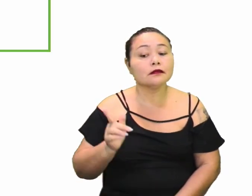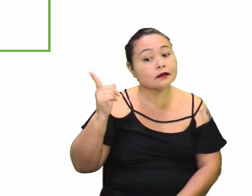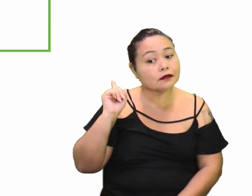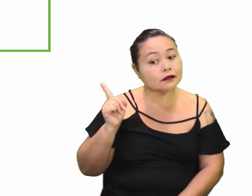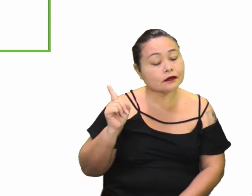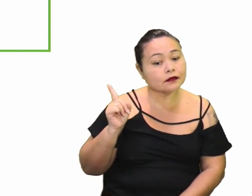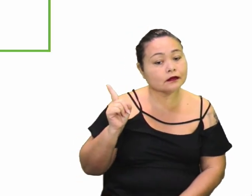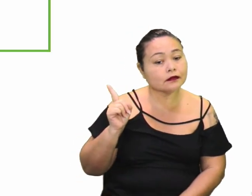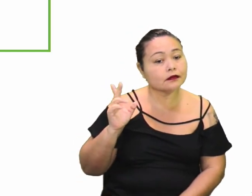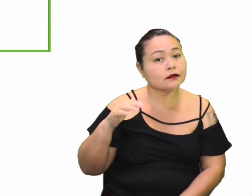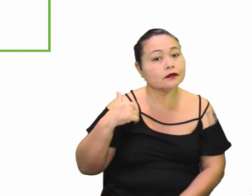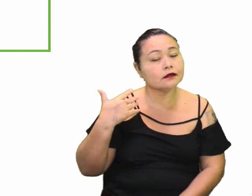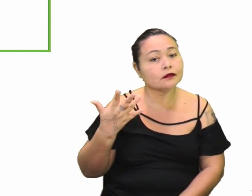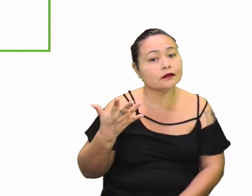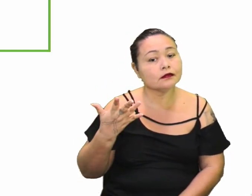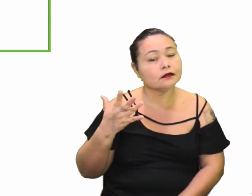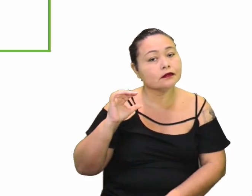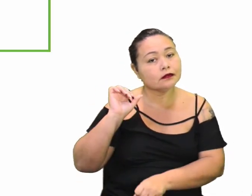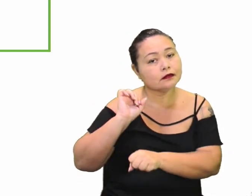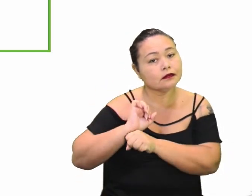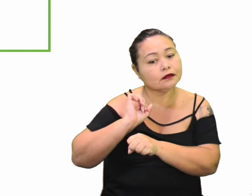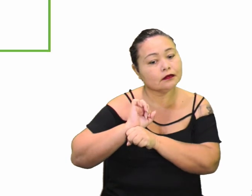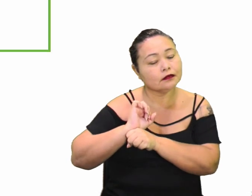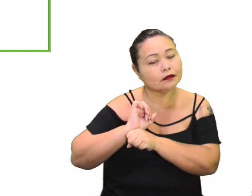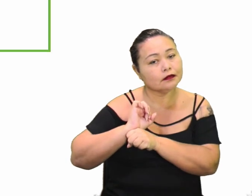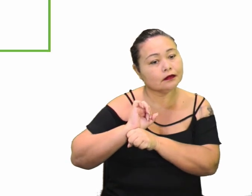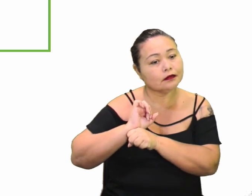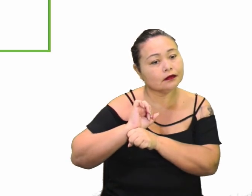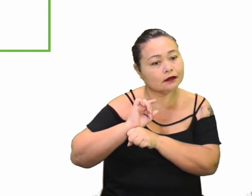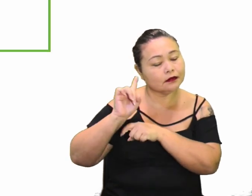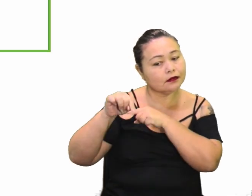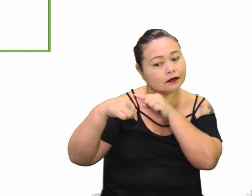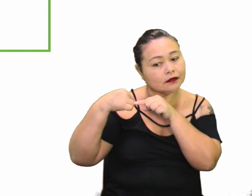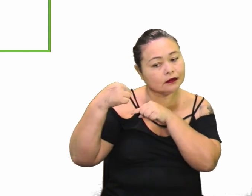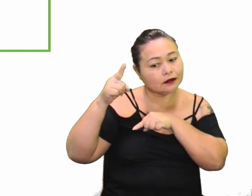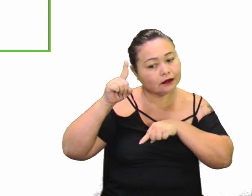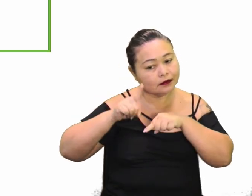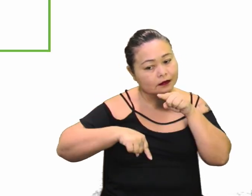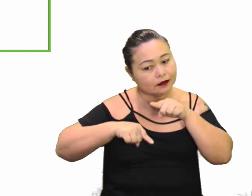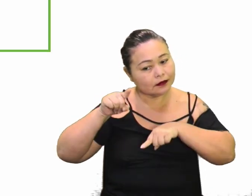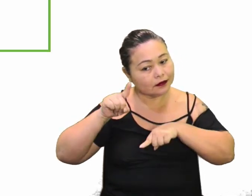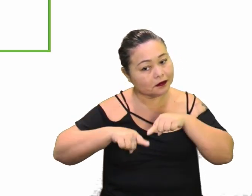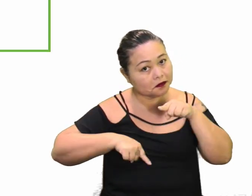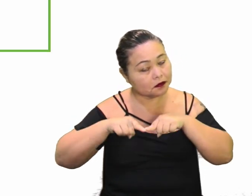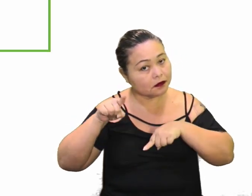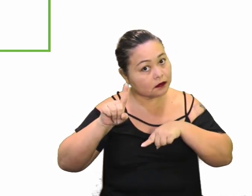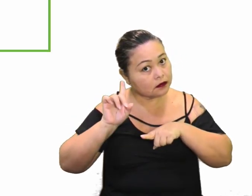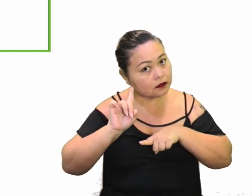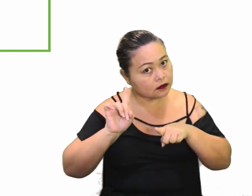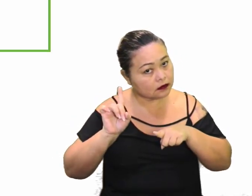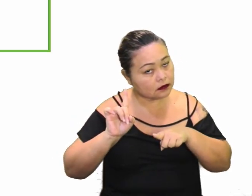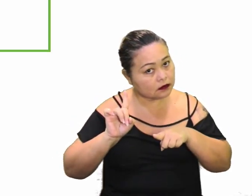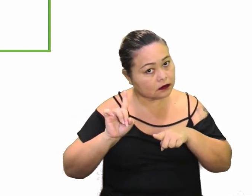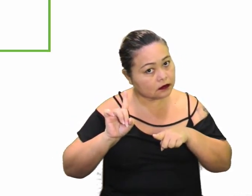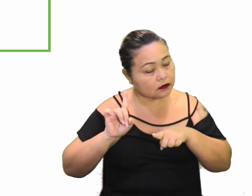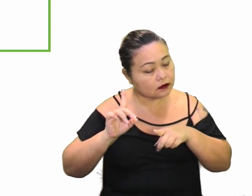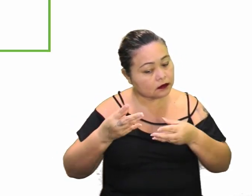Aí, ficção, por sua vez, é o quê? Relaciona a criação, a invenção, a